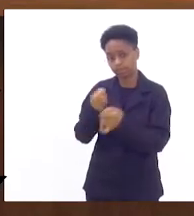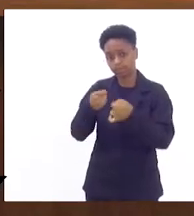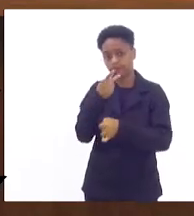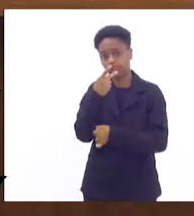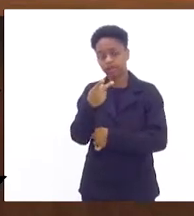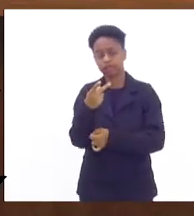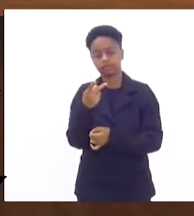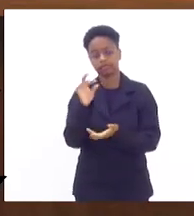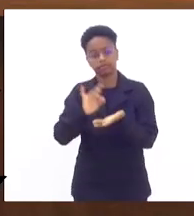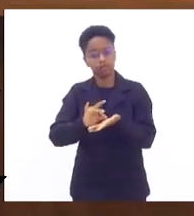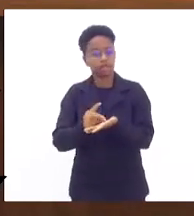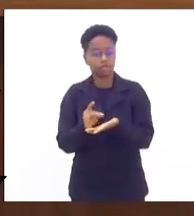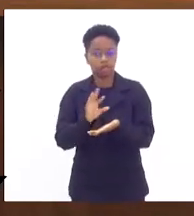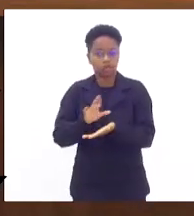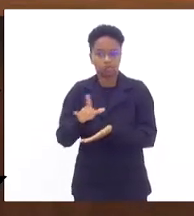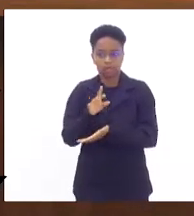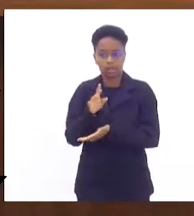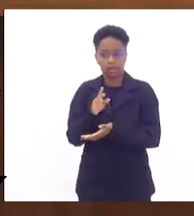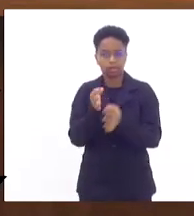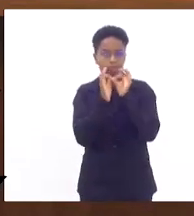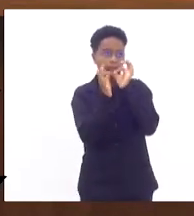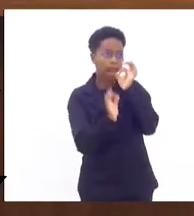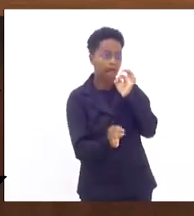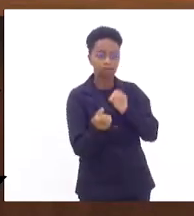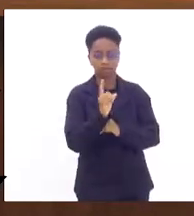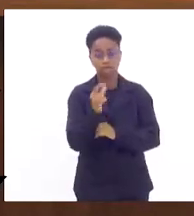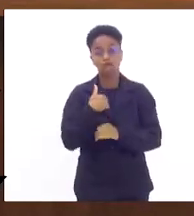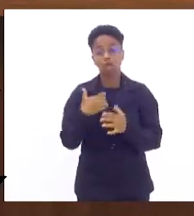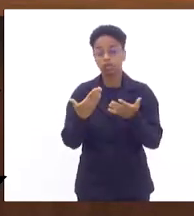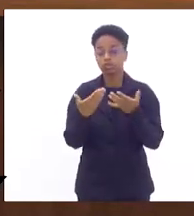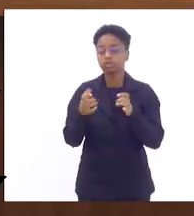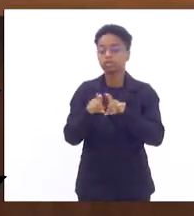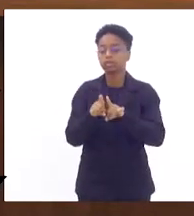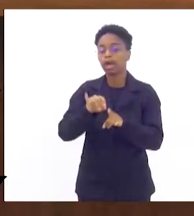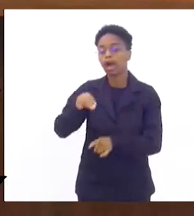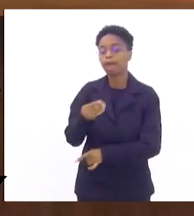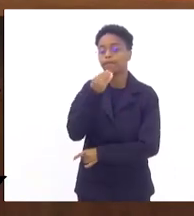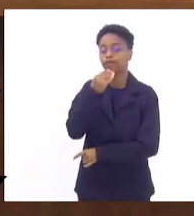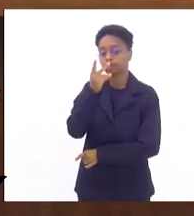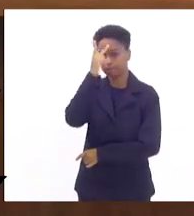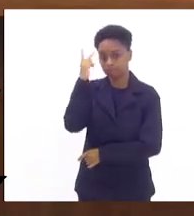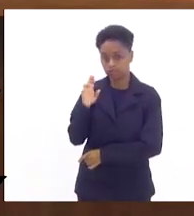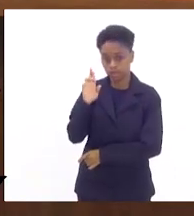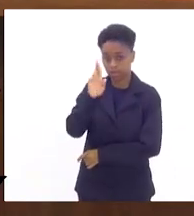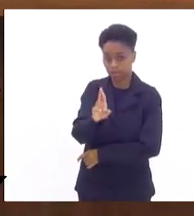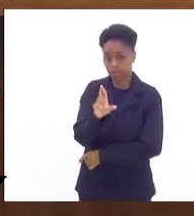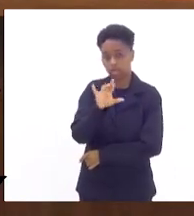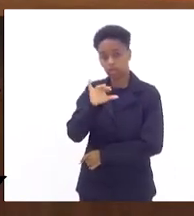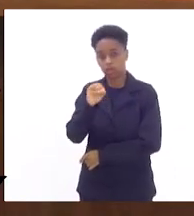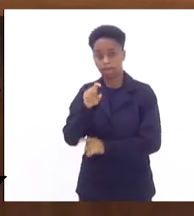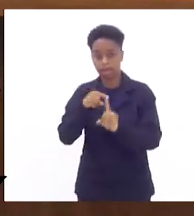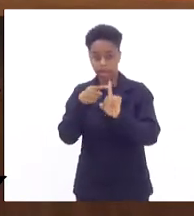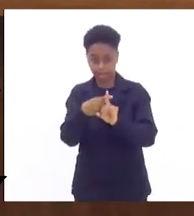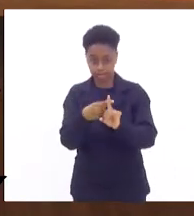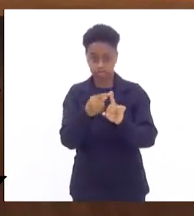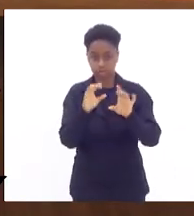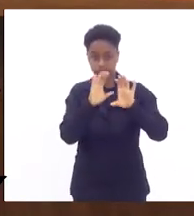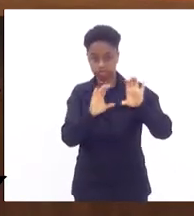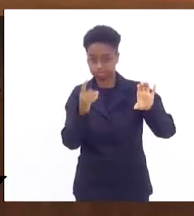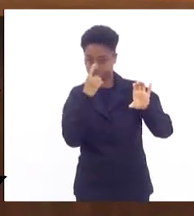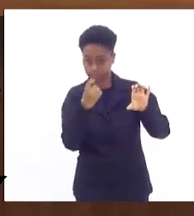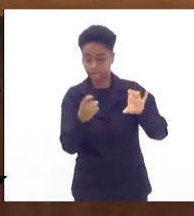aqui e não é falar para a plateia. Quero aqui aproveitar os representantes aqui da Rio Mais Saneamento e